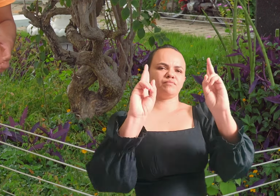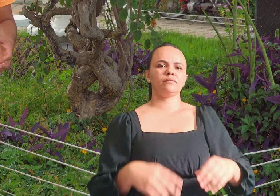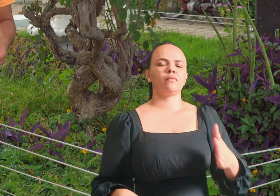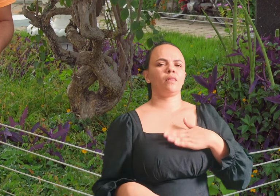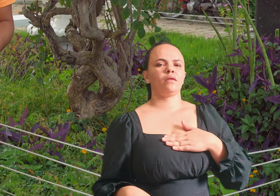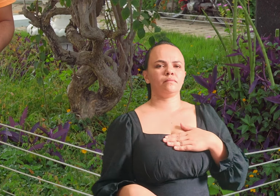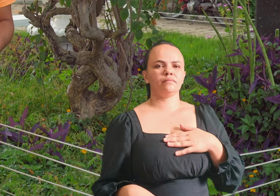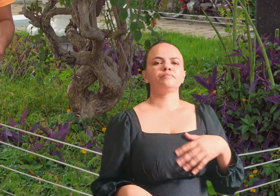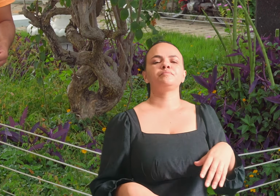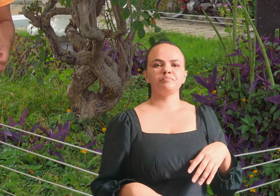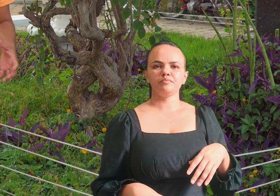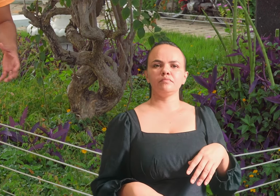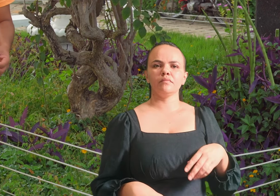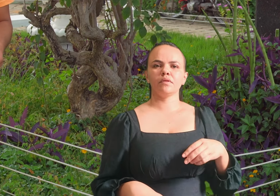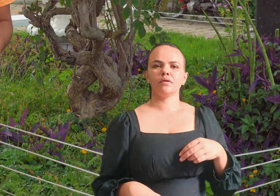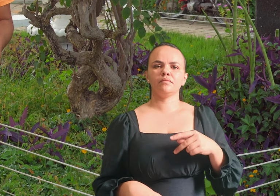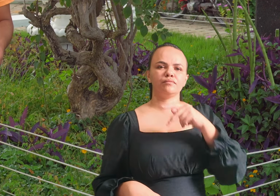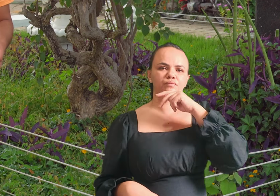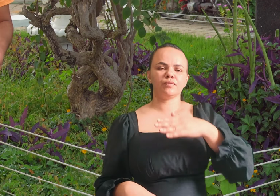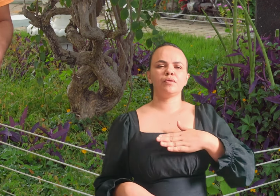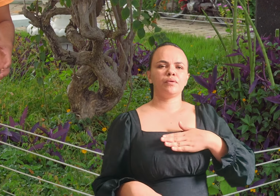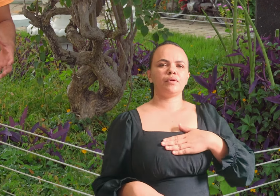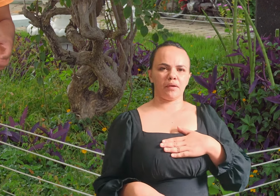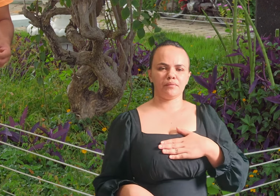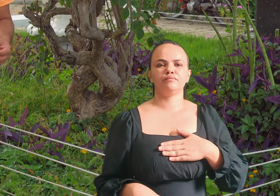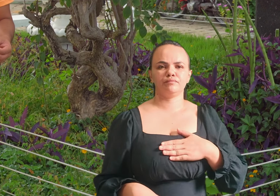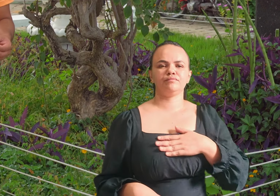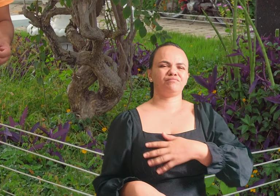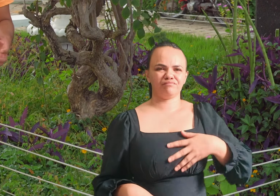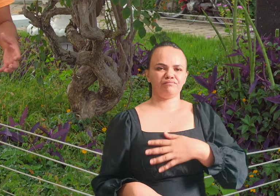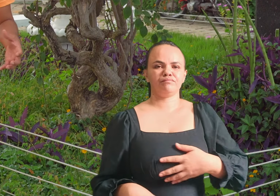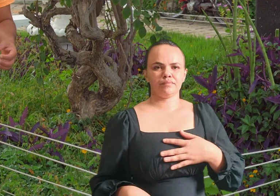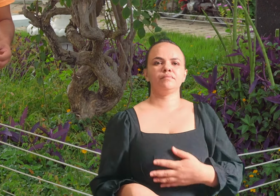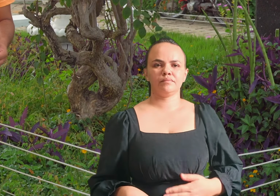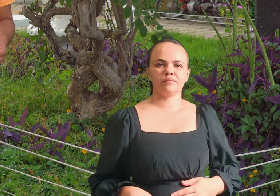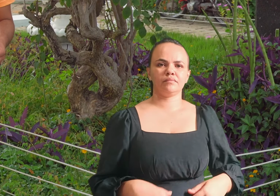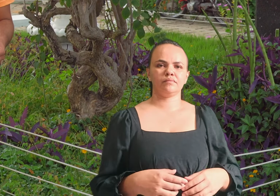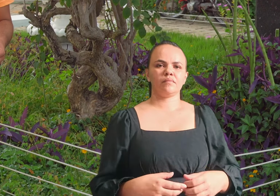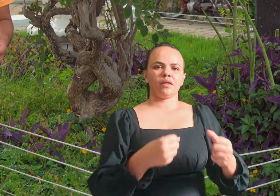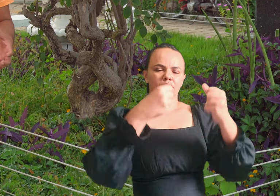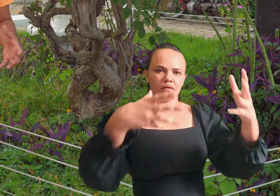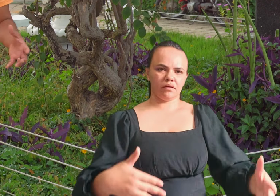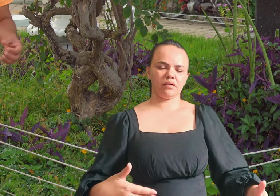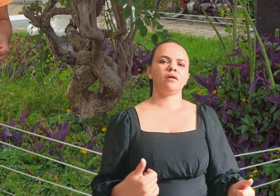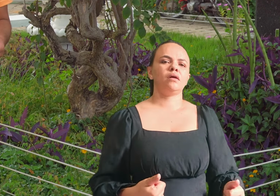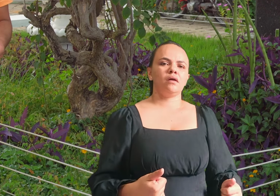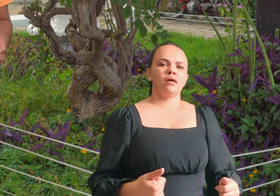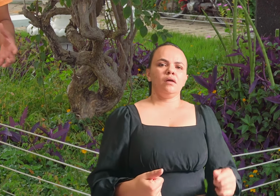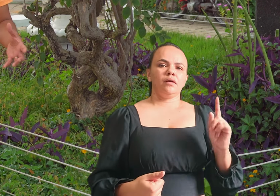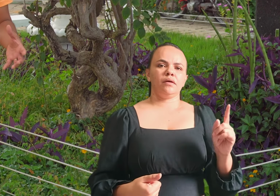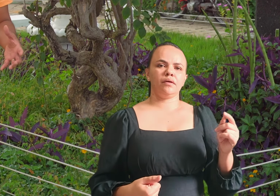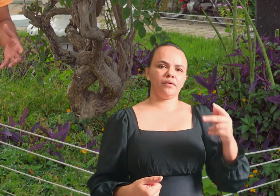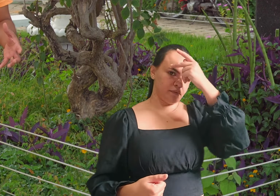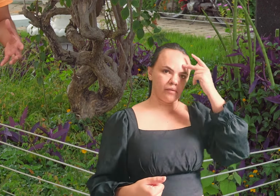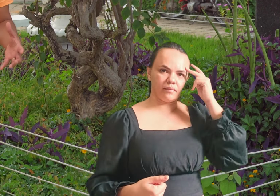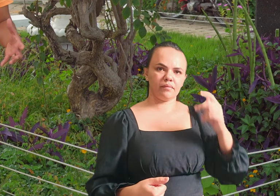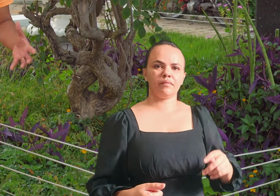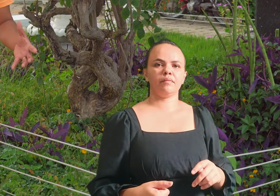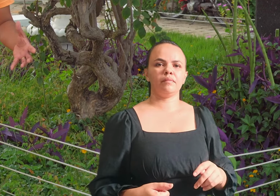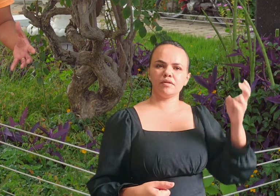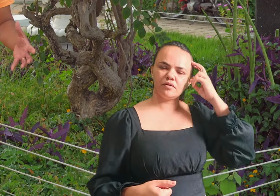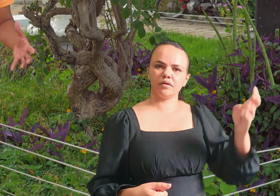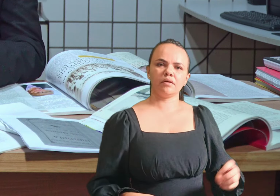salud Miguel Cupira Me sinto honrado em poder falar um pouco de um dos precursores da cultura popular na